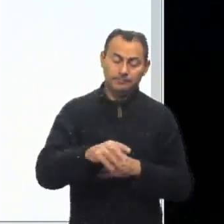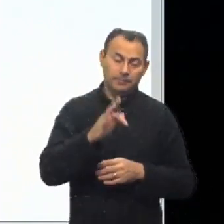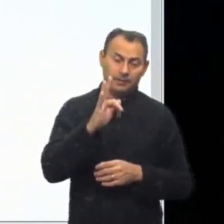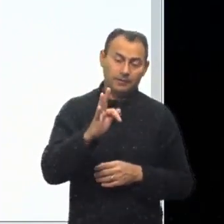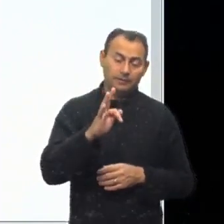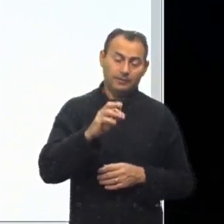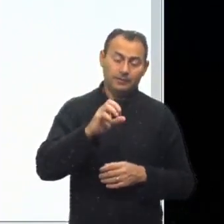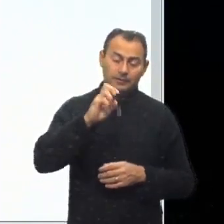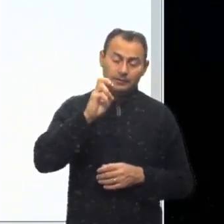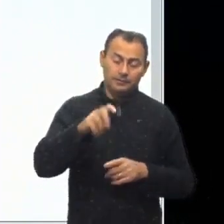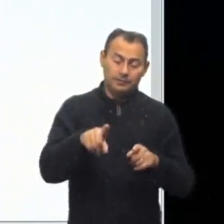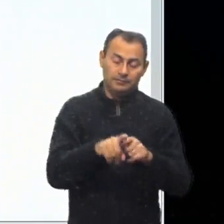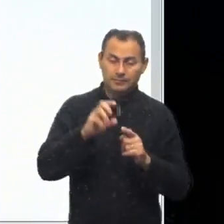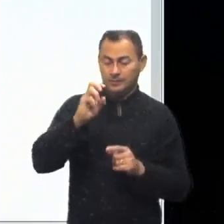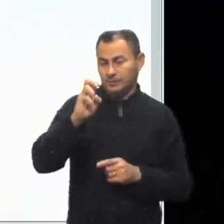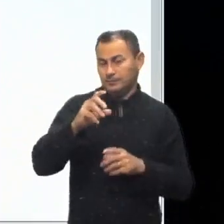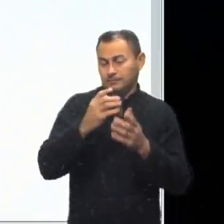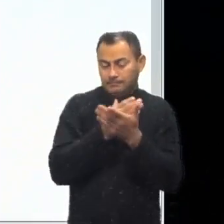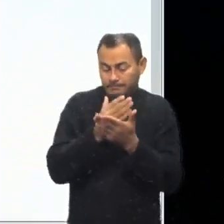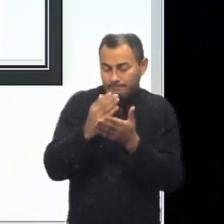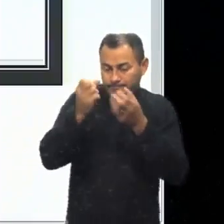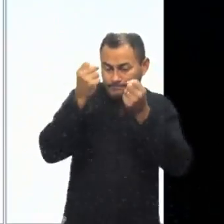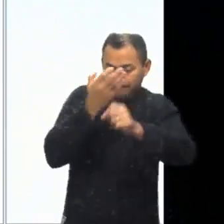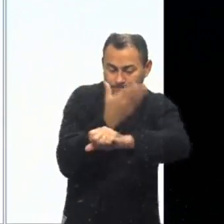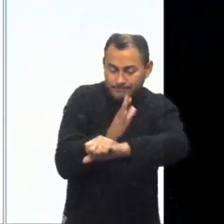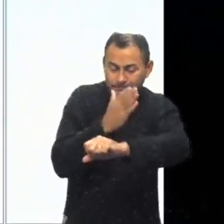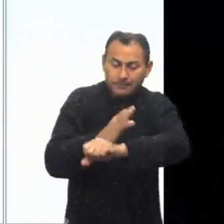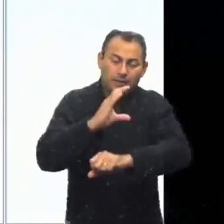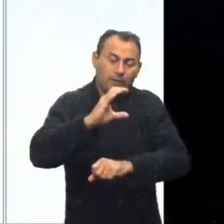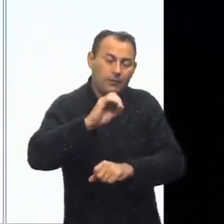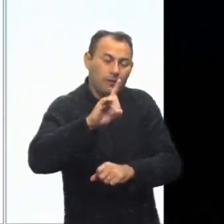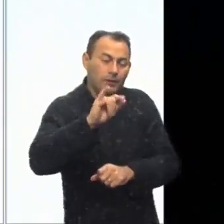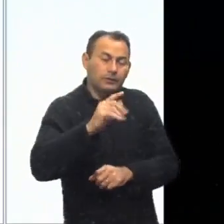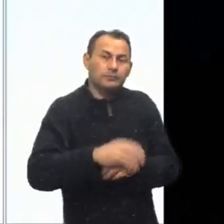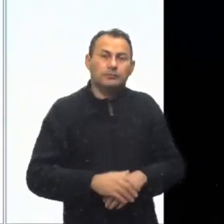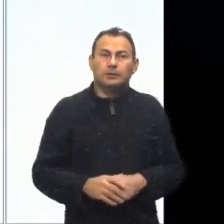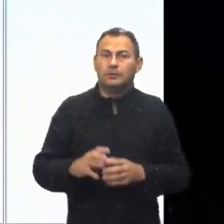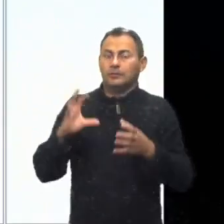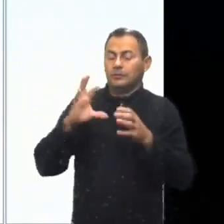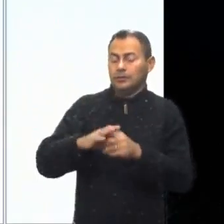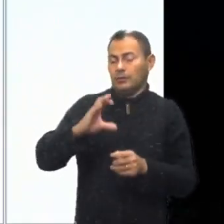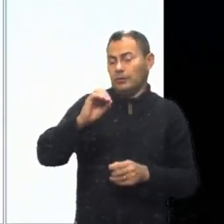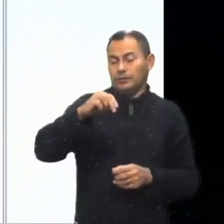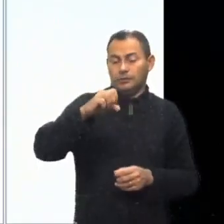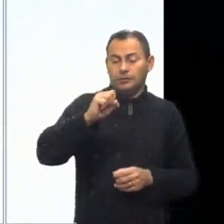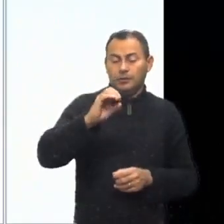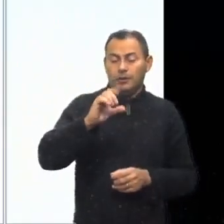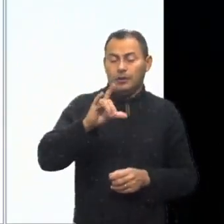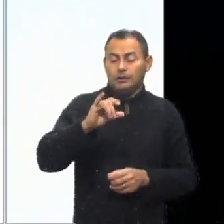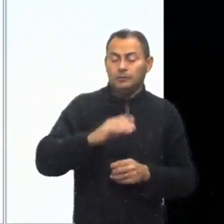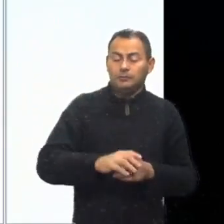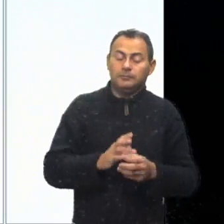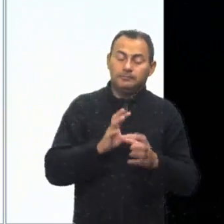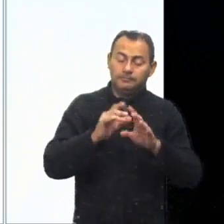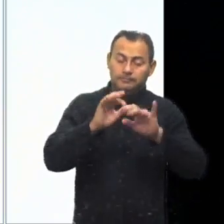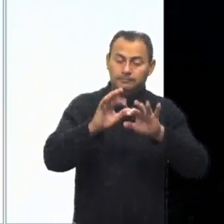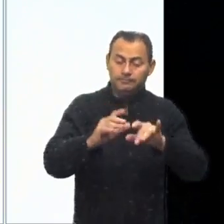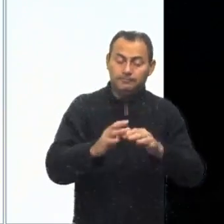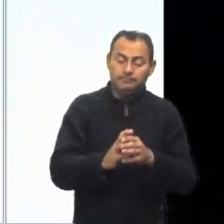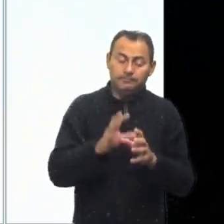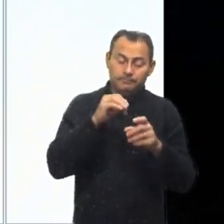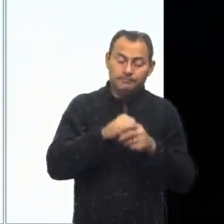que eu vou clicar, ele começou a executar o código aqui no meu console. Então, ele já está pedindo a frequência da